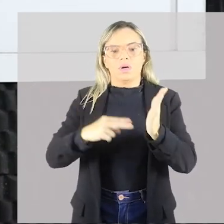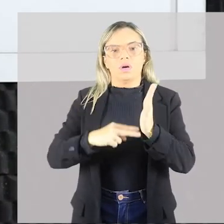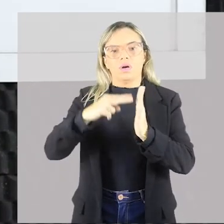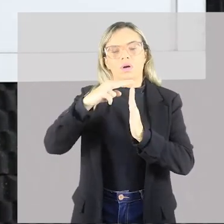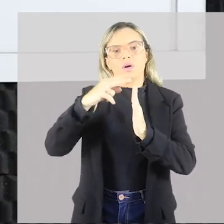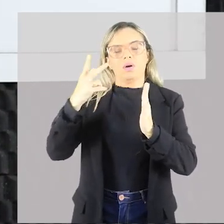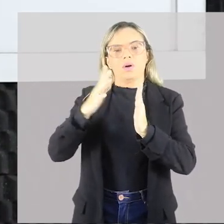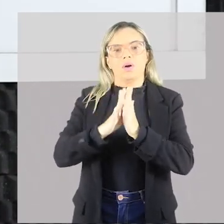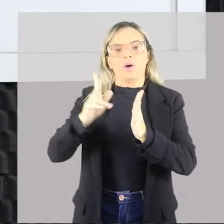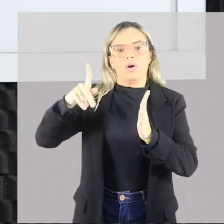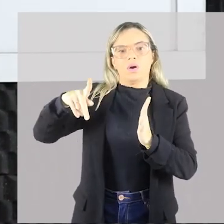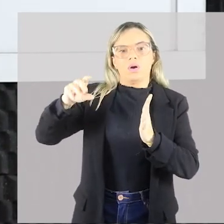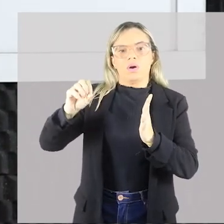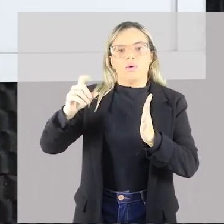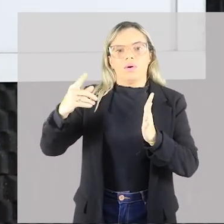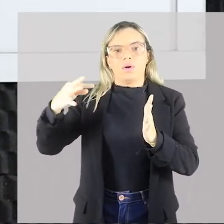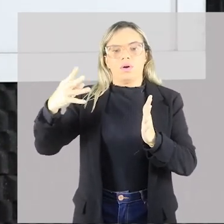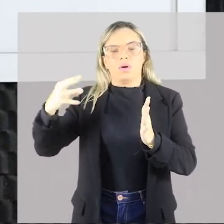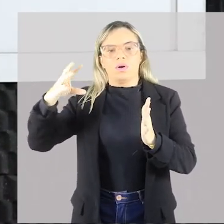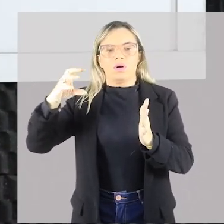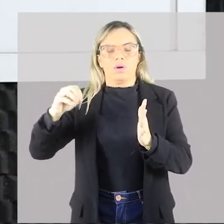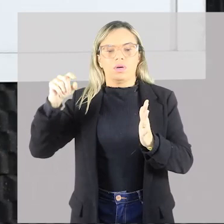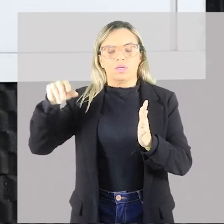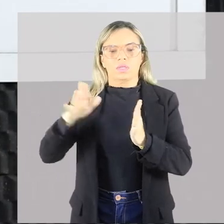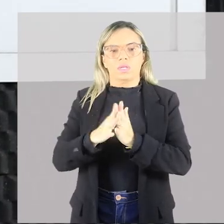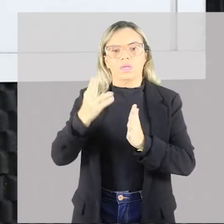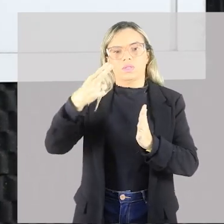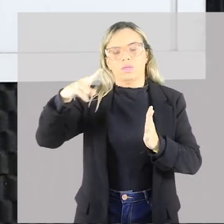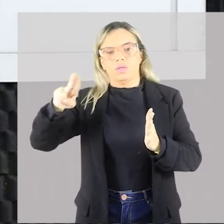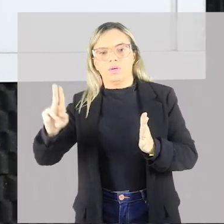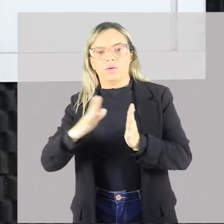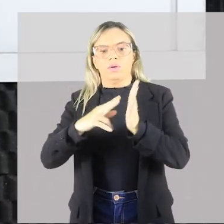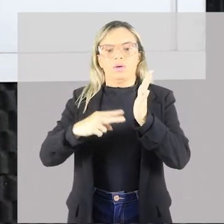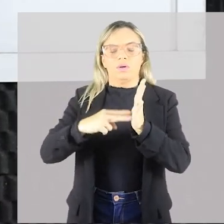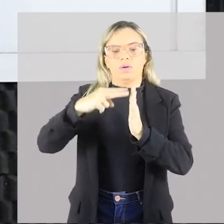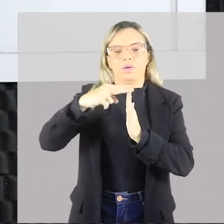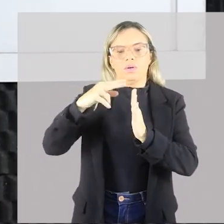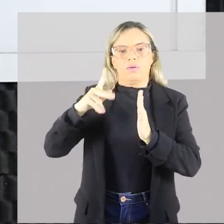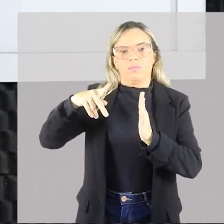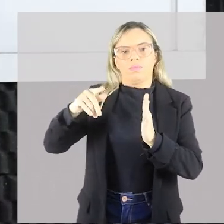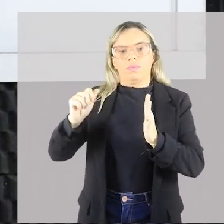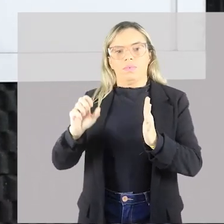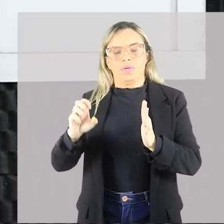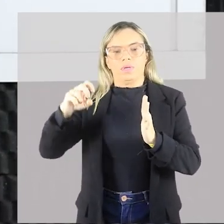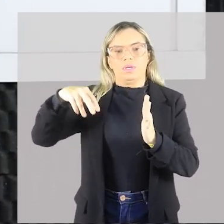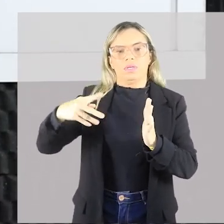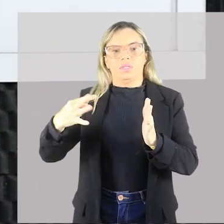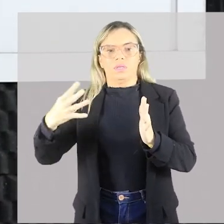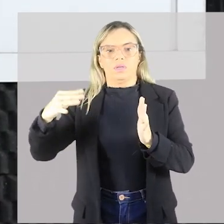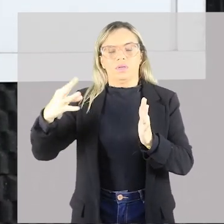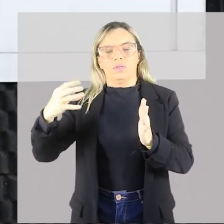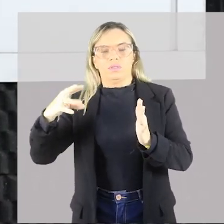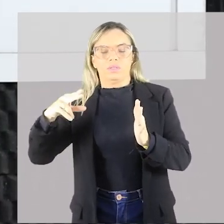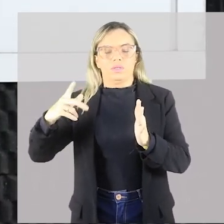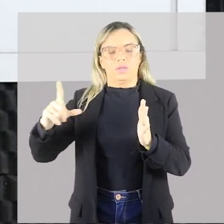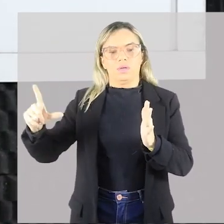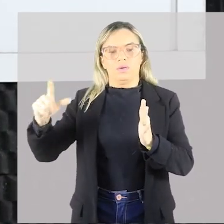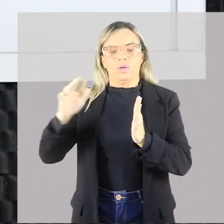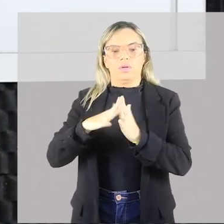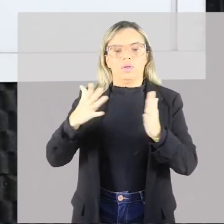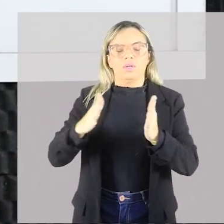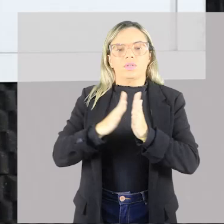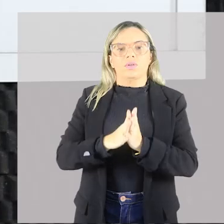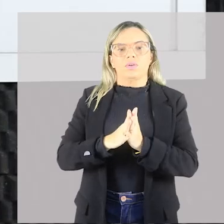Esse prisma, por exemplo, é um prisma pentagonal. Se a base fosse um hexágono, seria um prisma